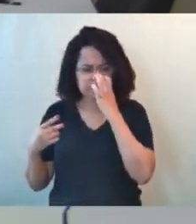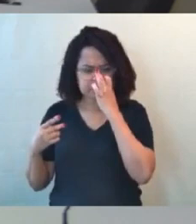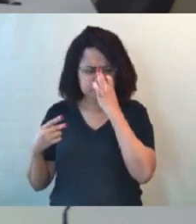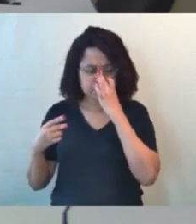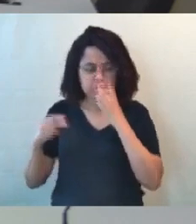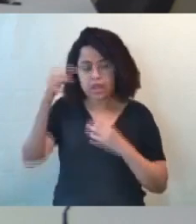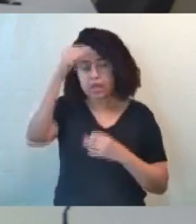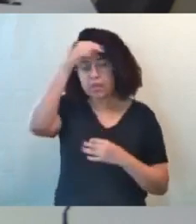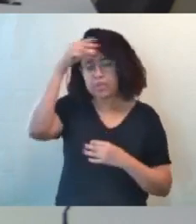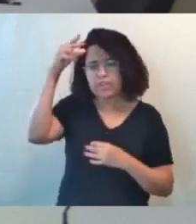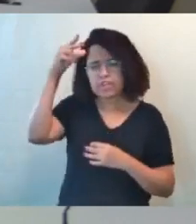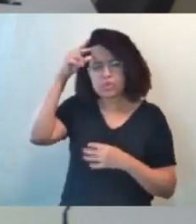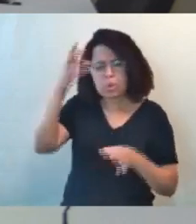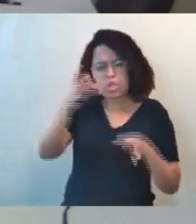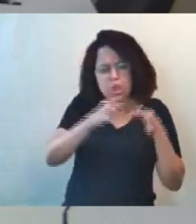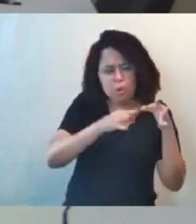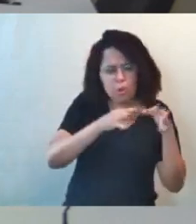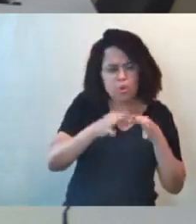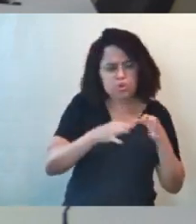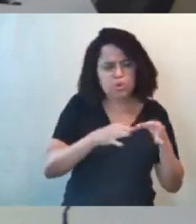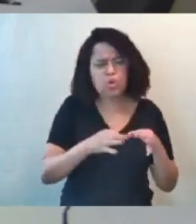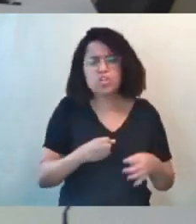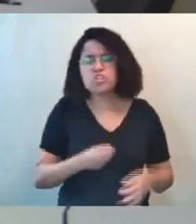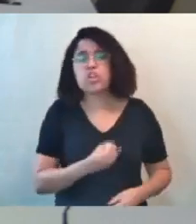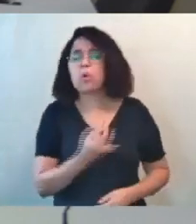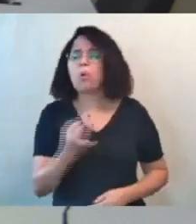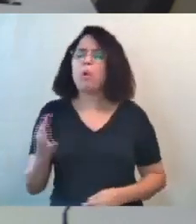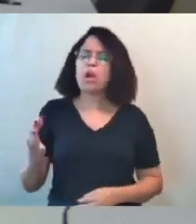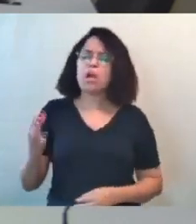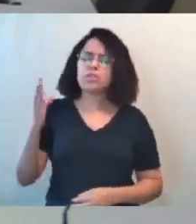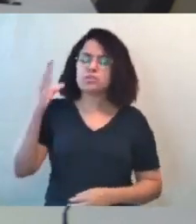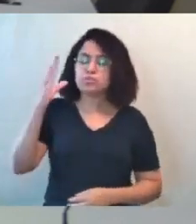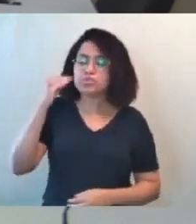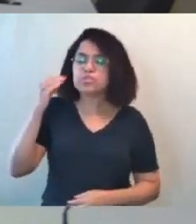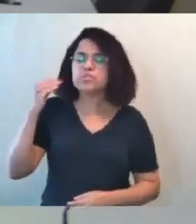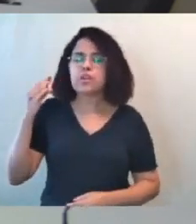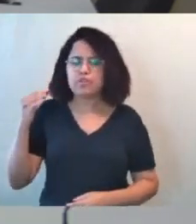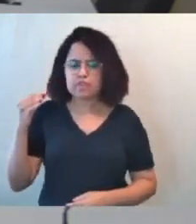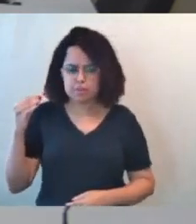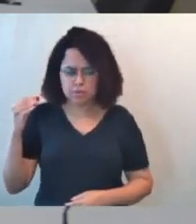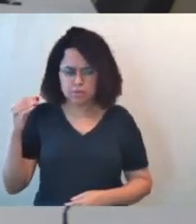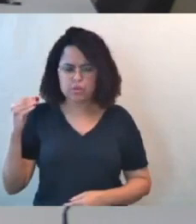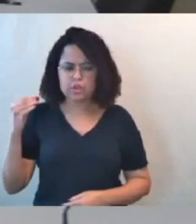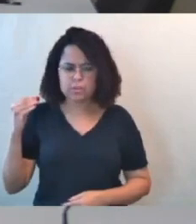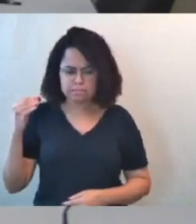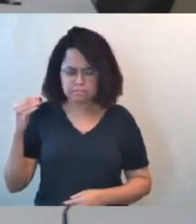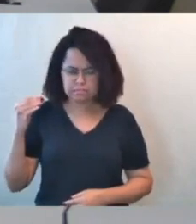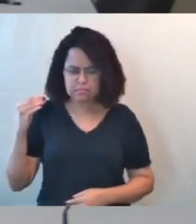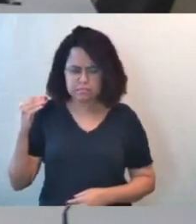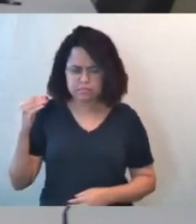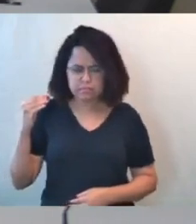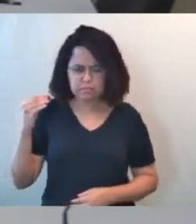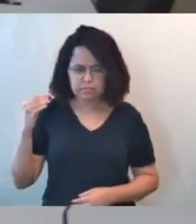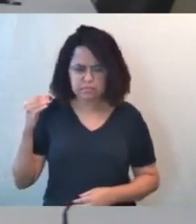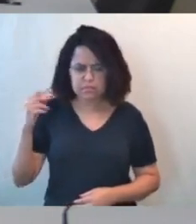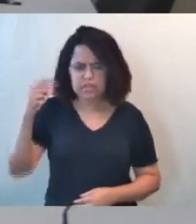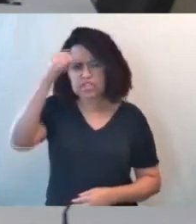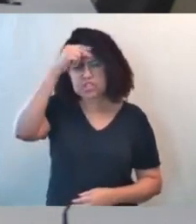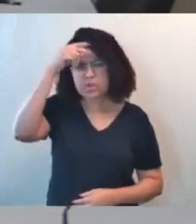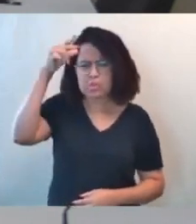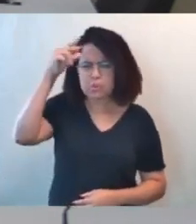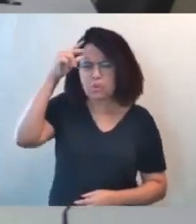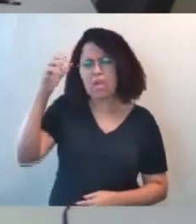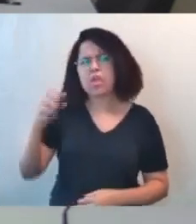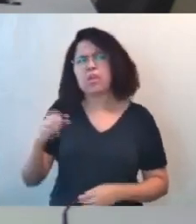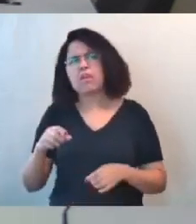Tá melhor. Oi. Obrigada. A prefeitura tem o controle... A prefeitura, a Sumob, o senhor, qualquer pessoa. Vamos